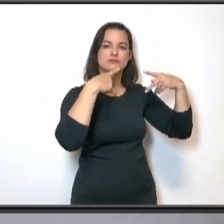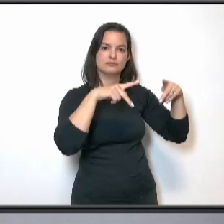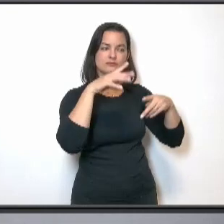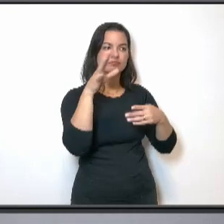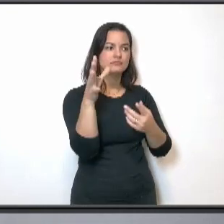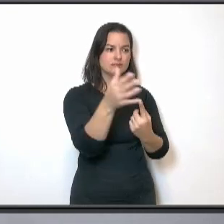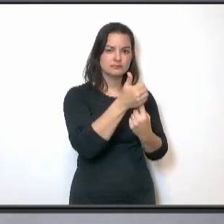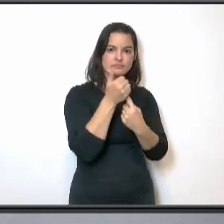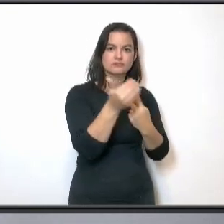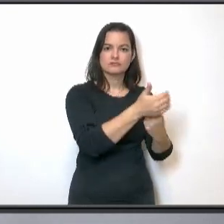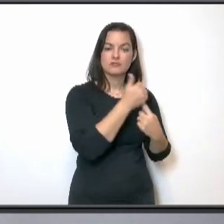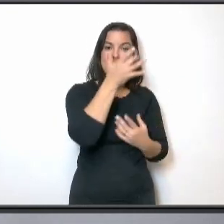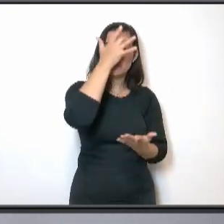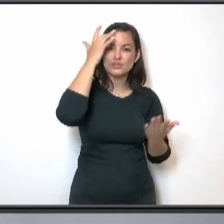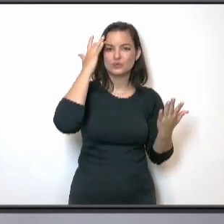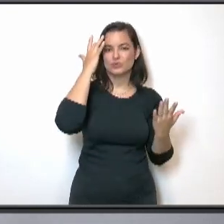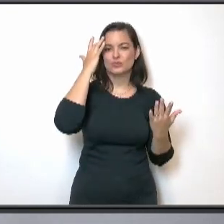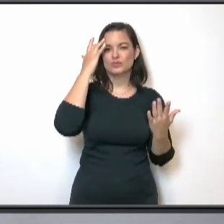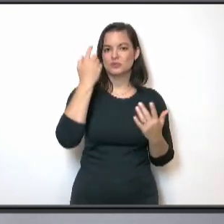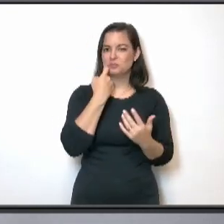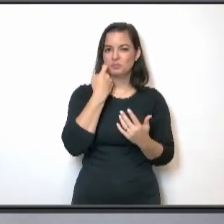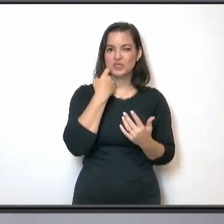E ele se consagra.